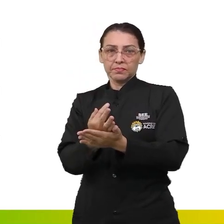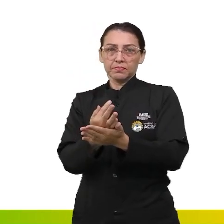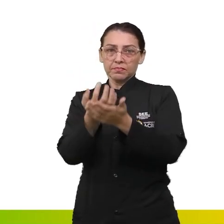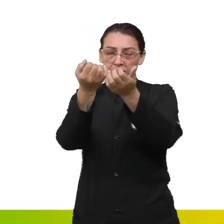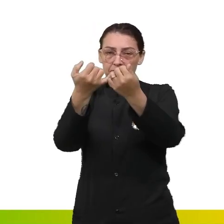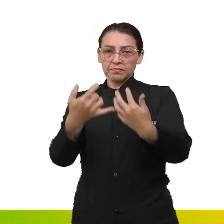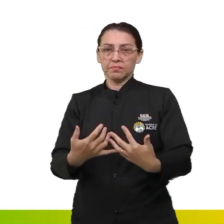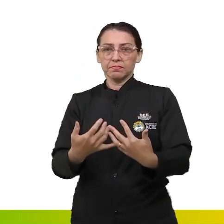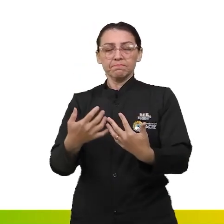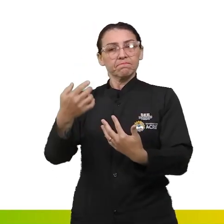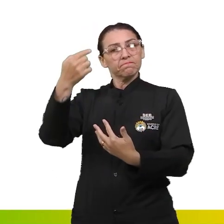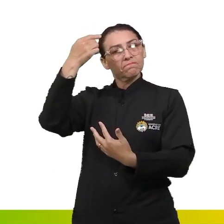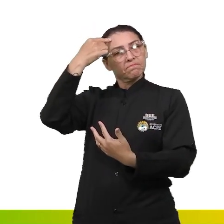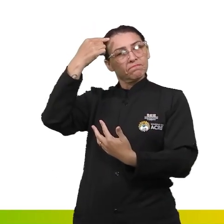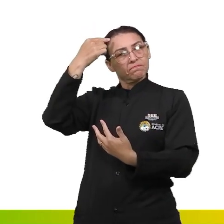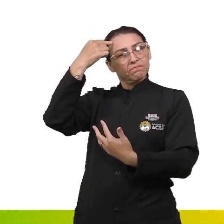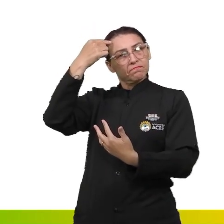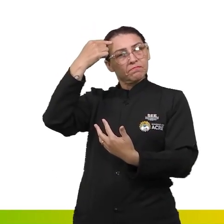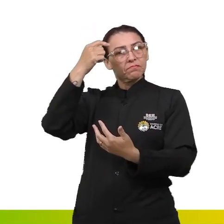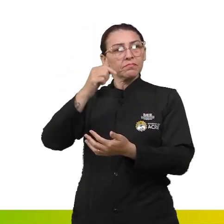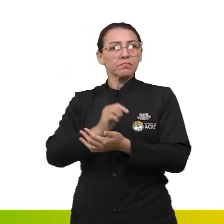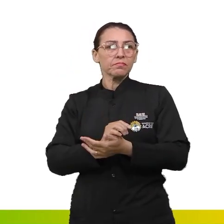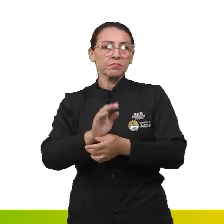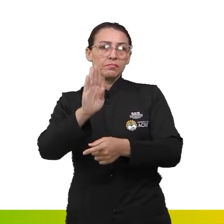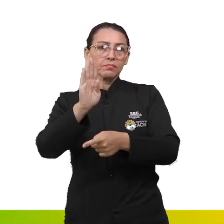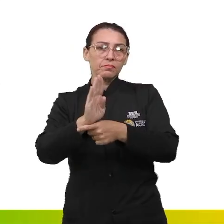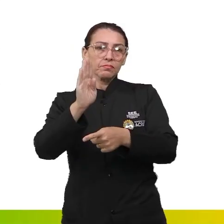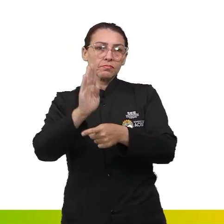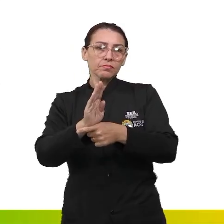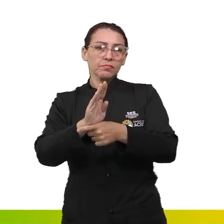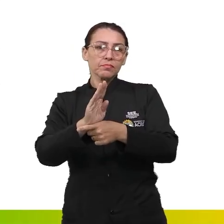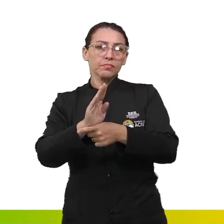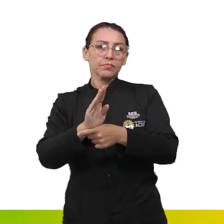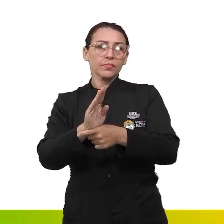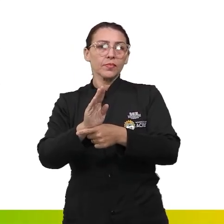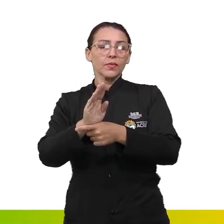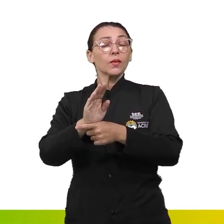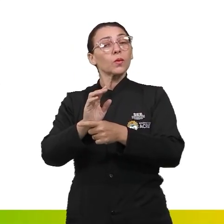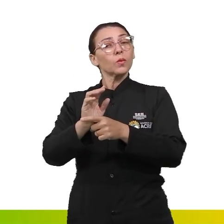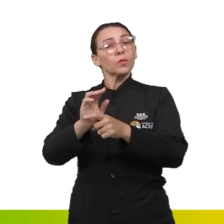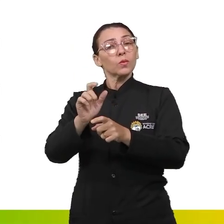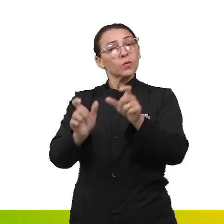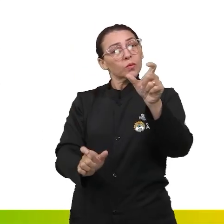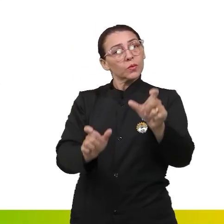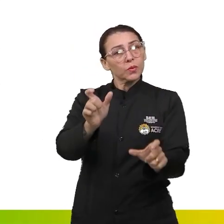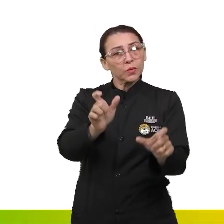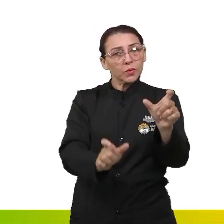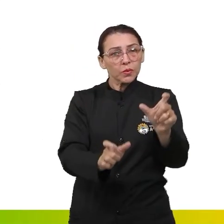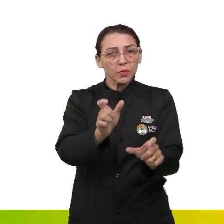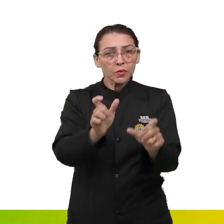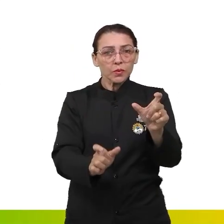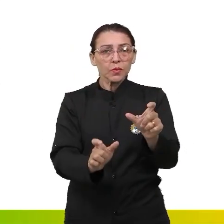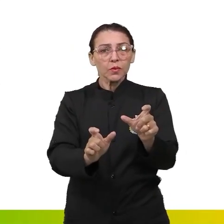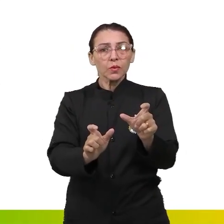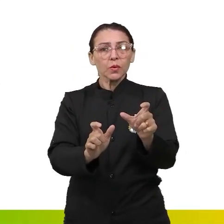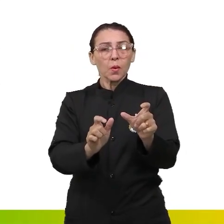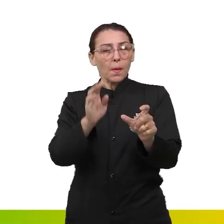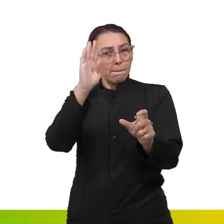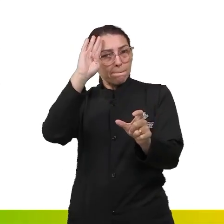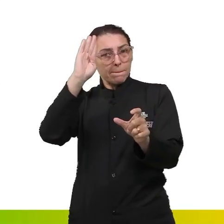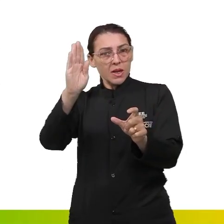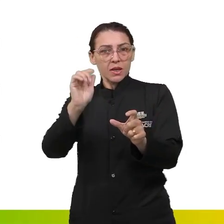da fé para explicações racionais. B, colocar o ser humano como centro